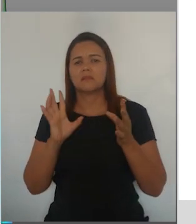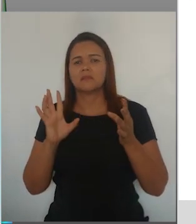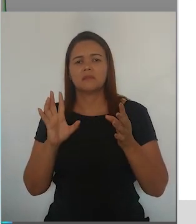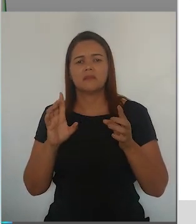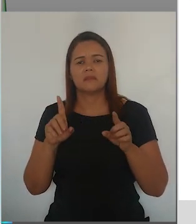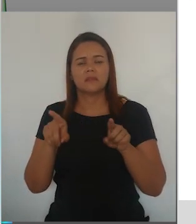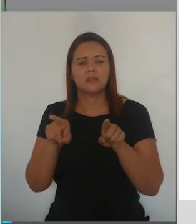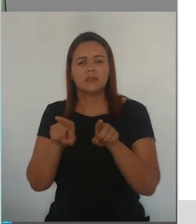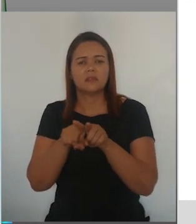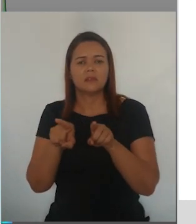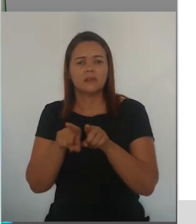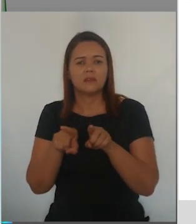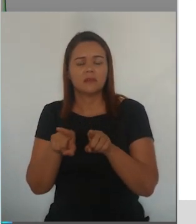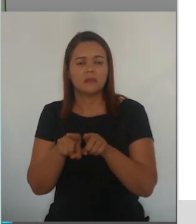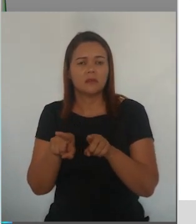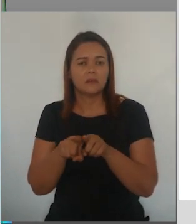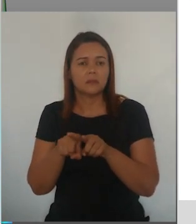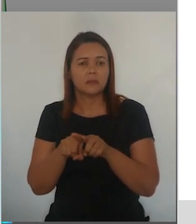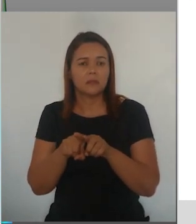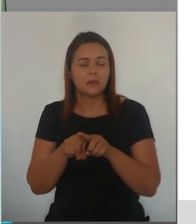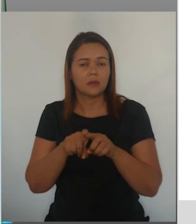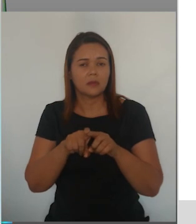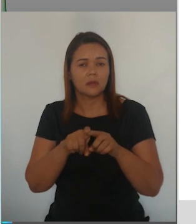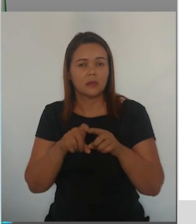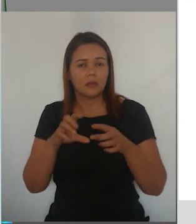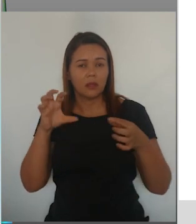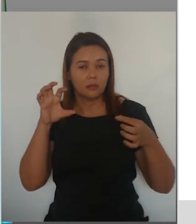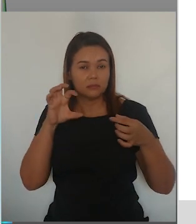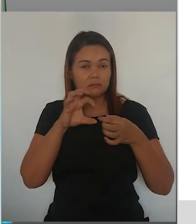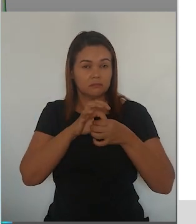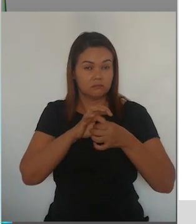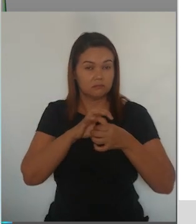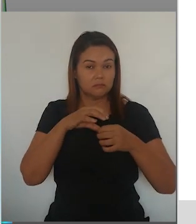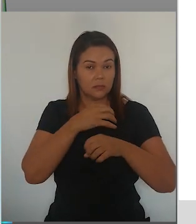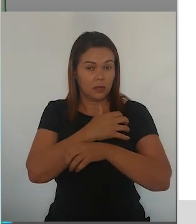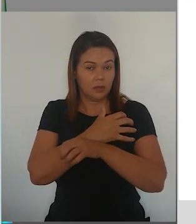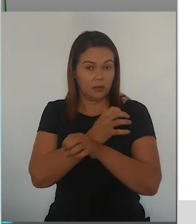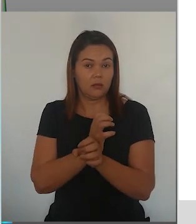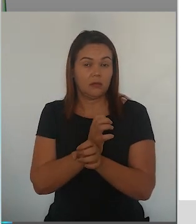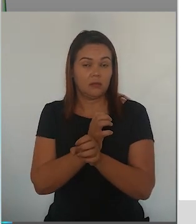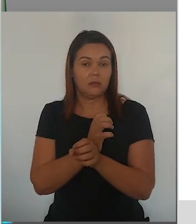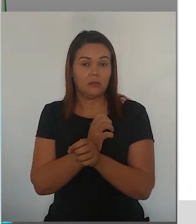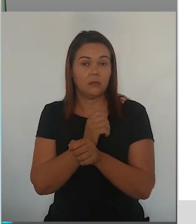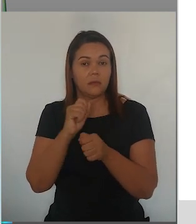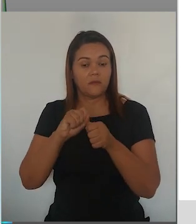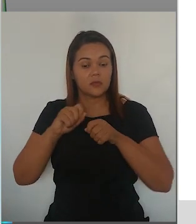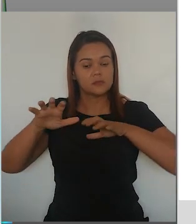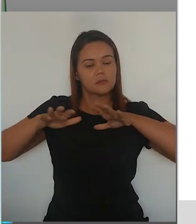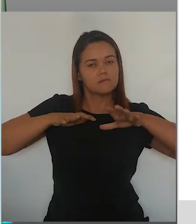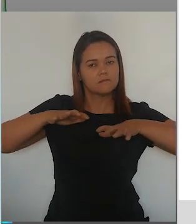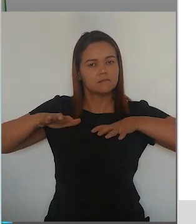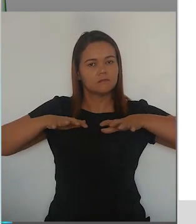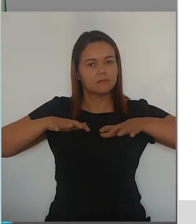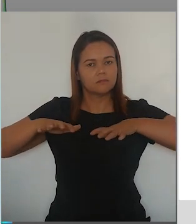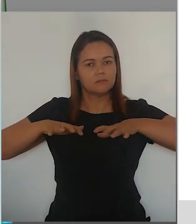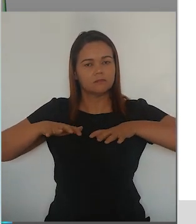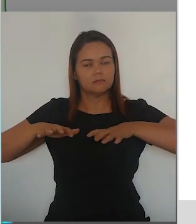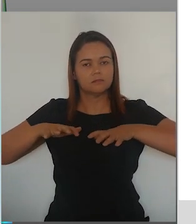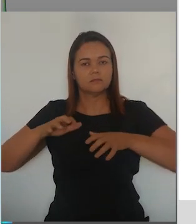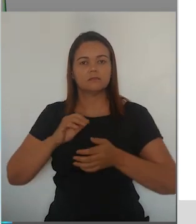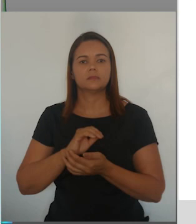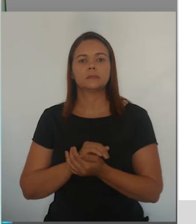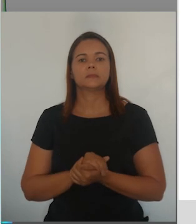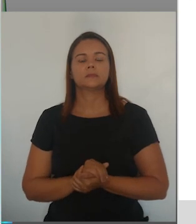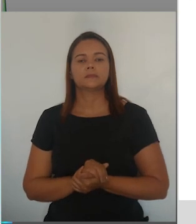nervoso e o seu controle é voluntário e, na maioria dos casos, estará associado ao esqueleto